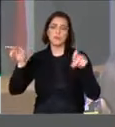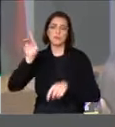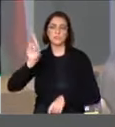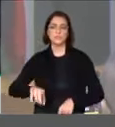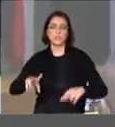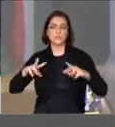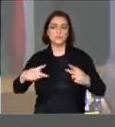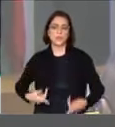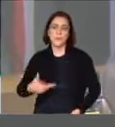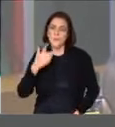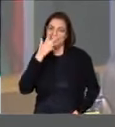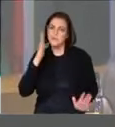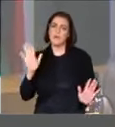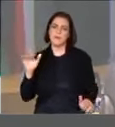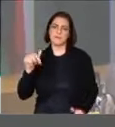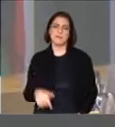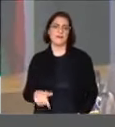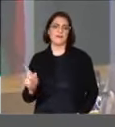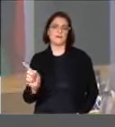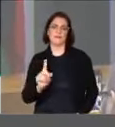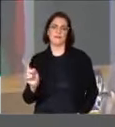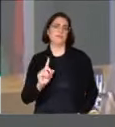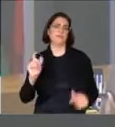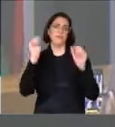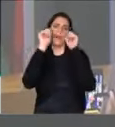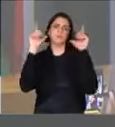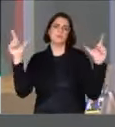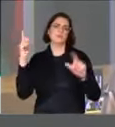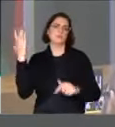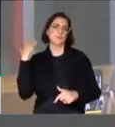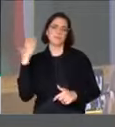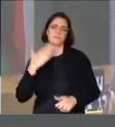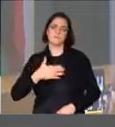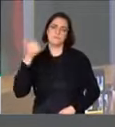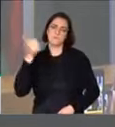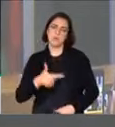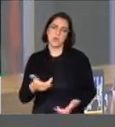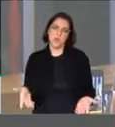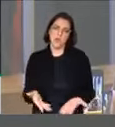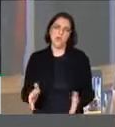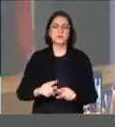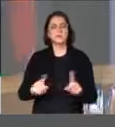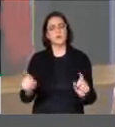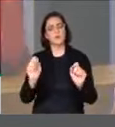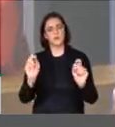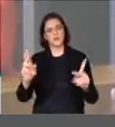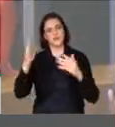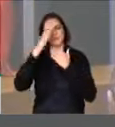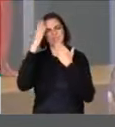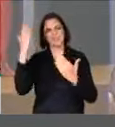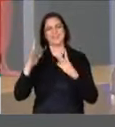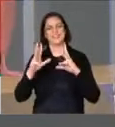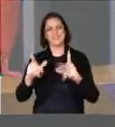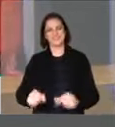dá mais atenção devida que nós tínhamos antigamente. Muito obrigada a todos.